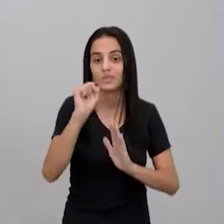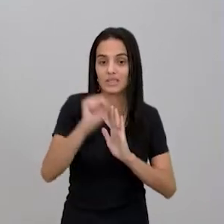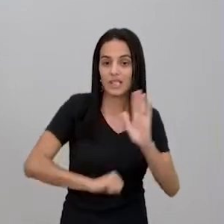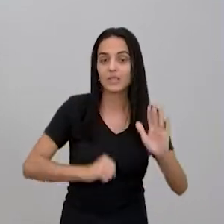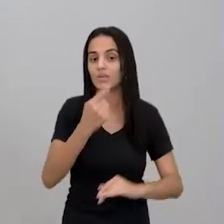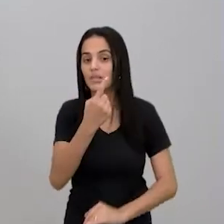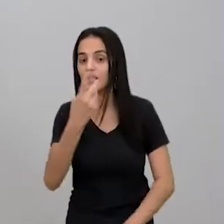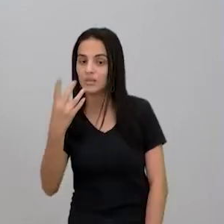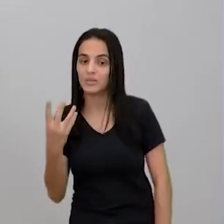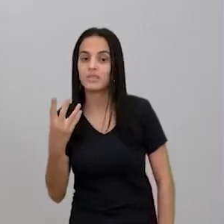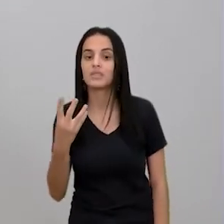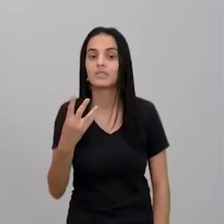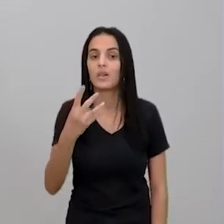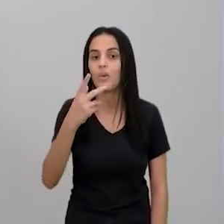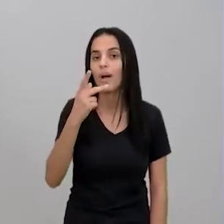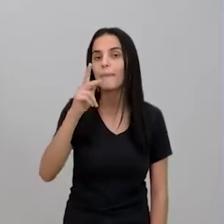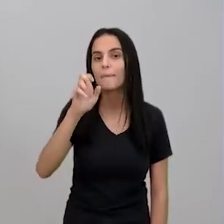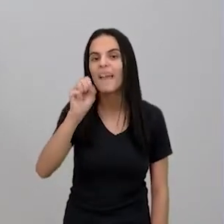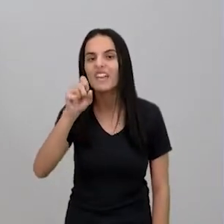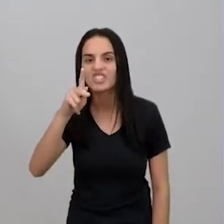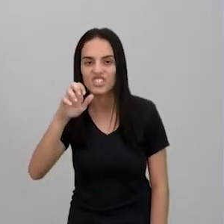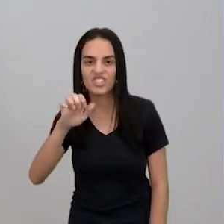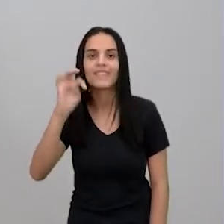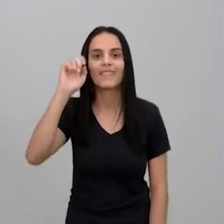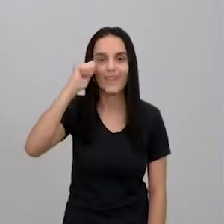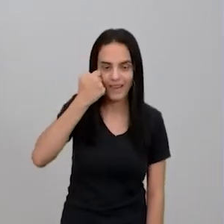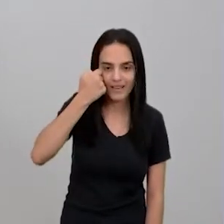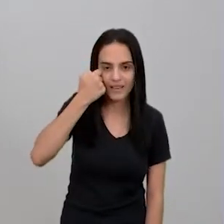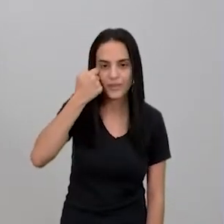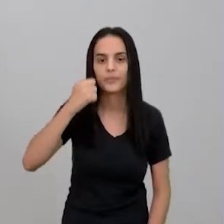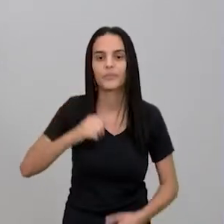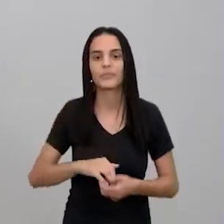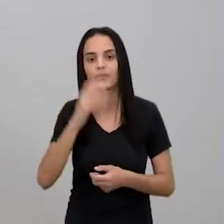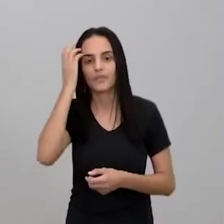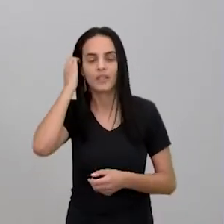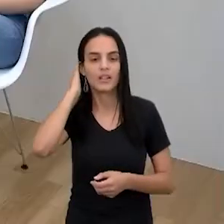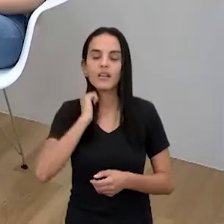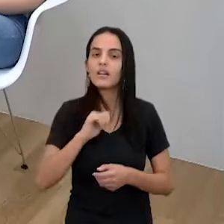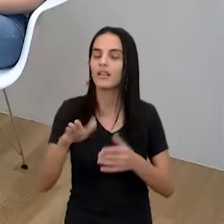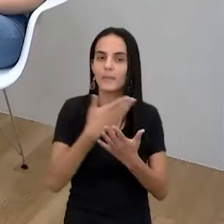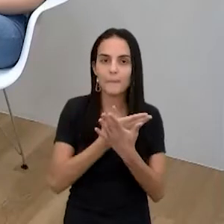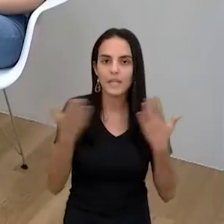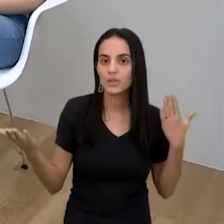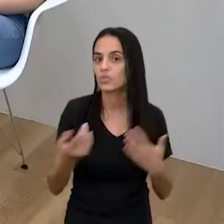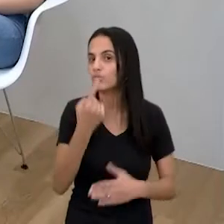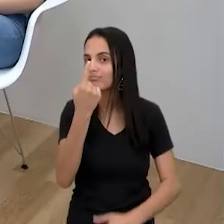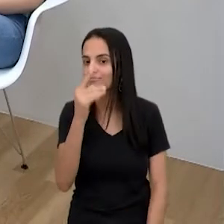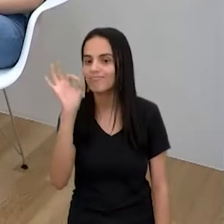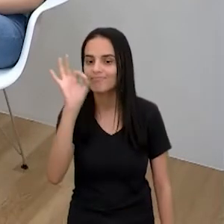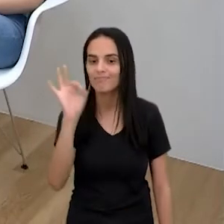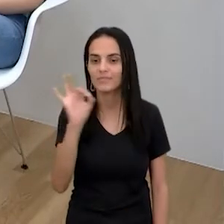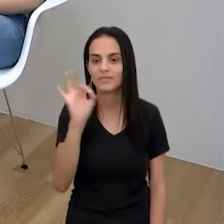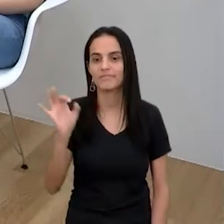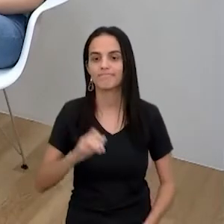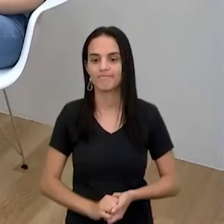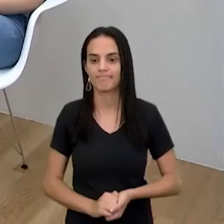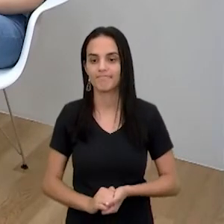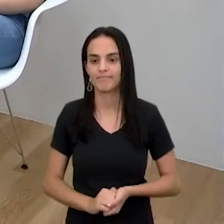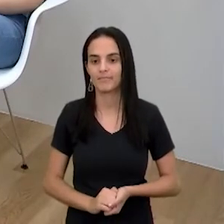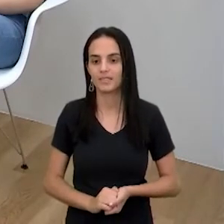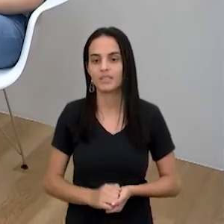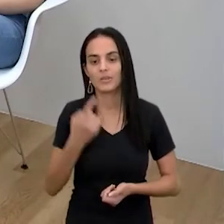não consegue se submergir por muito tempo. A gente leva 9 gigantescos meses